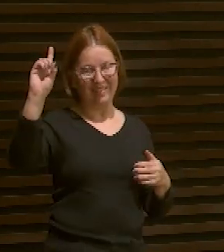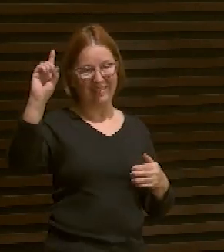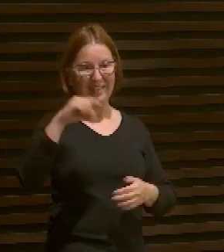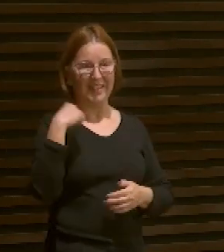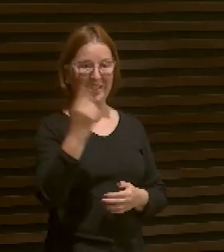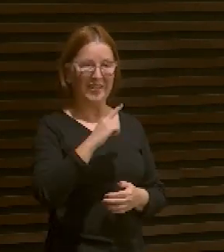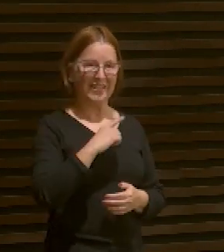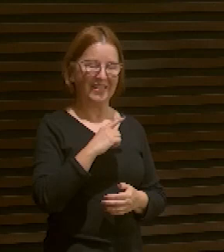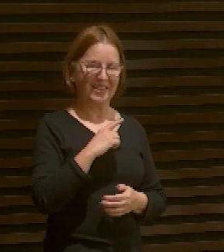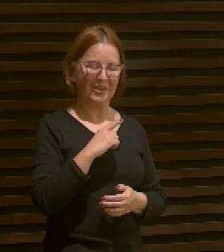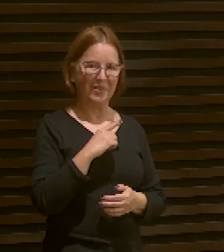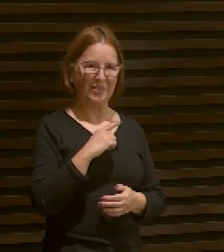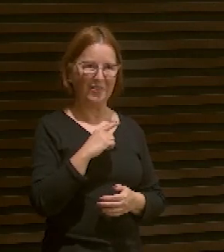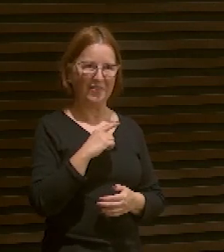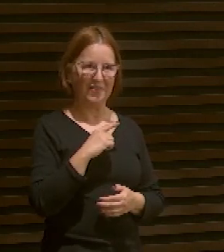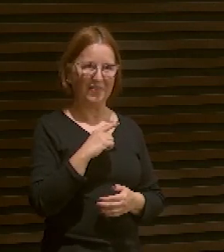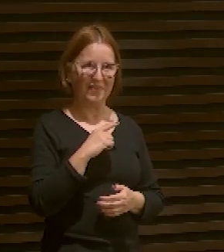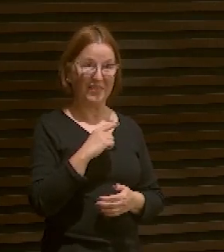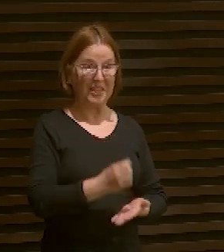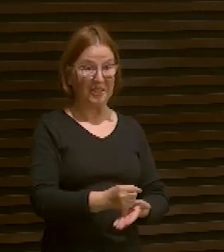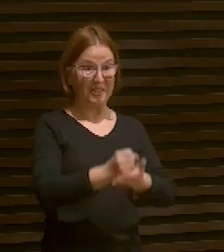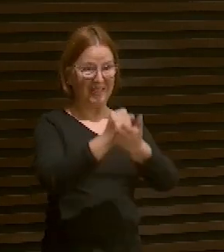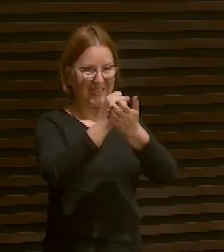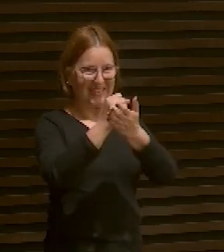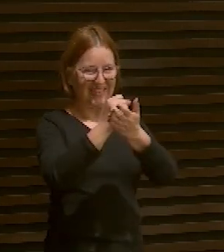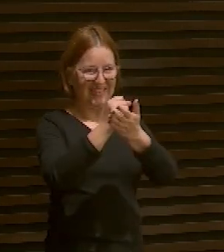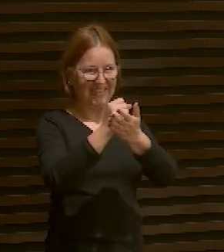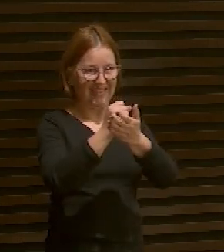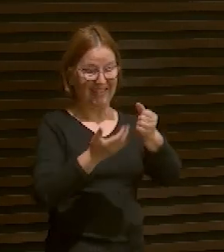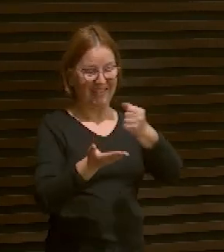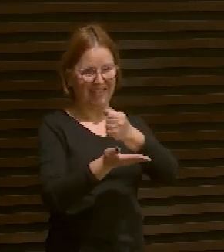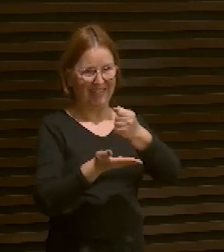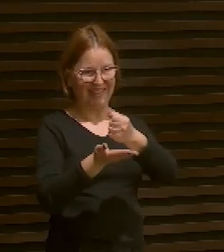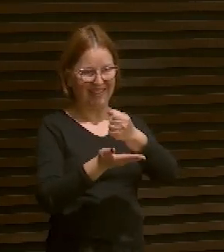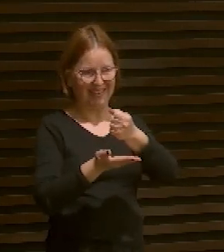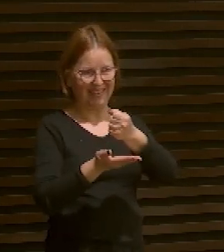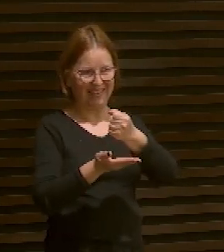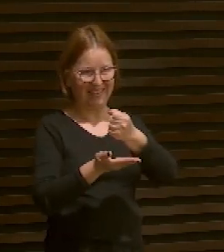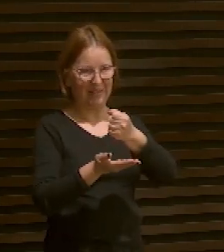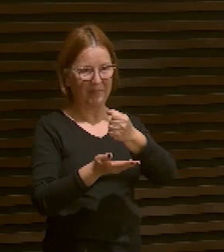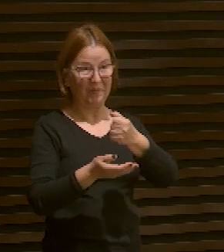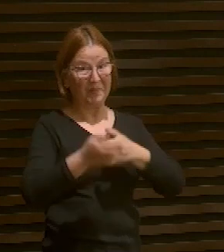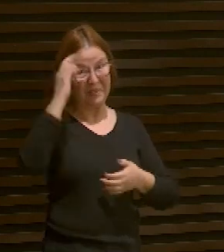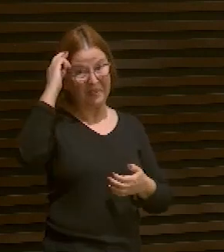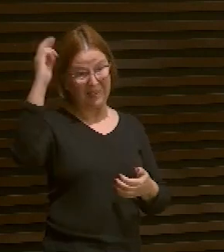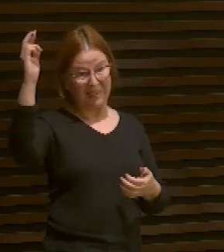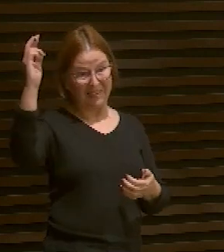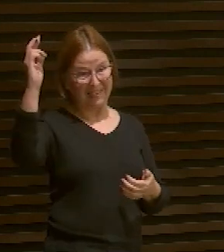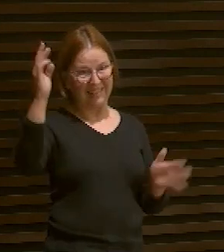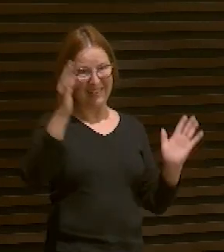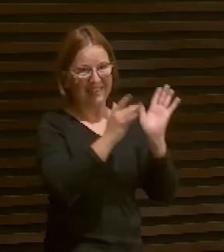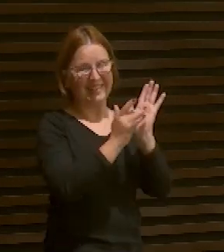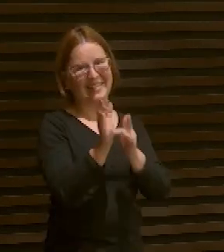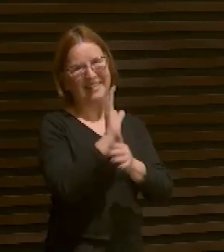ali o nosso sustento, o nosso alicerce no senhorio de Jesus Cristo na nossa